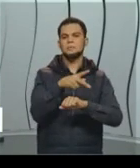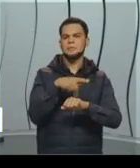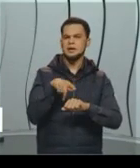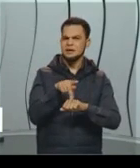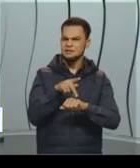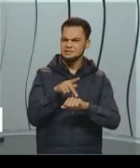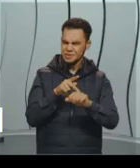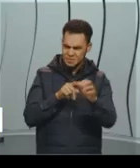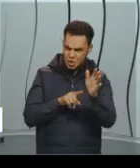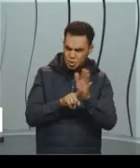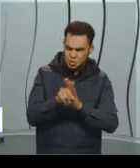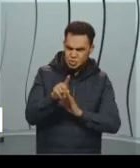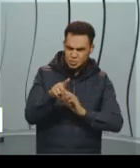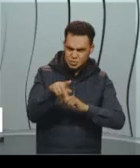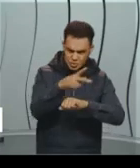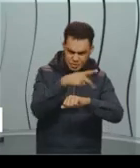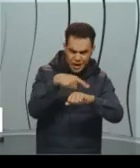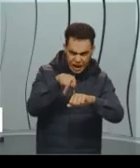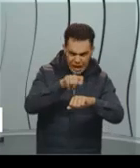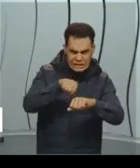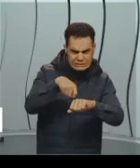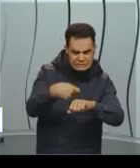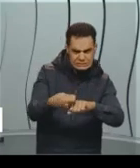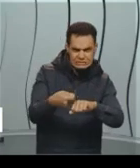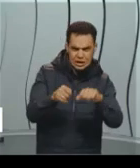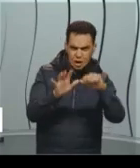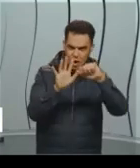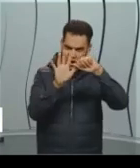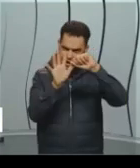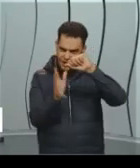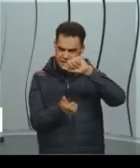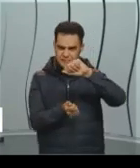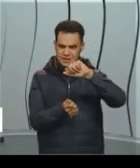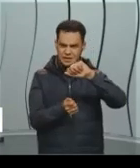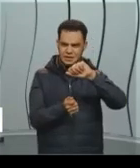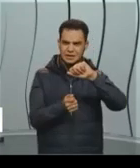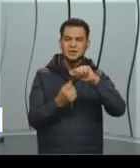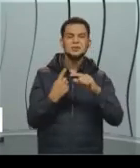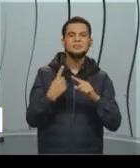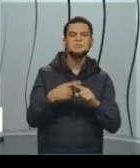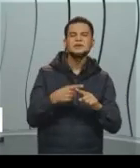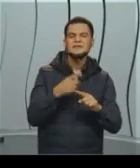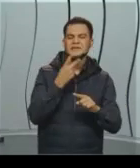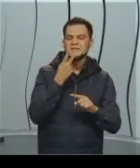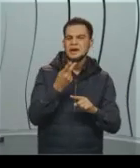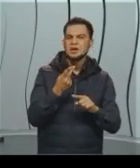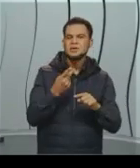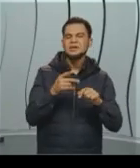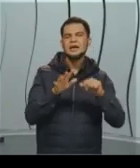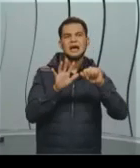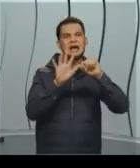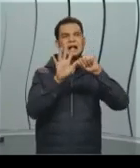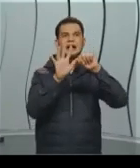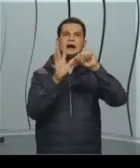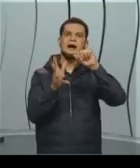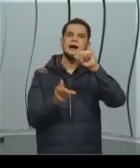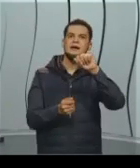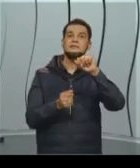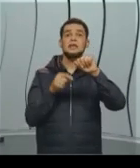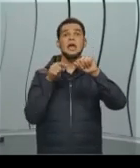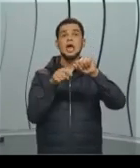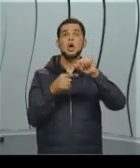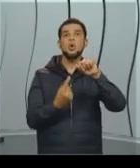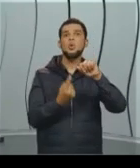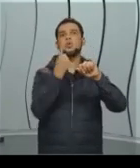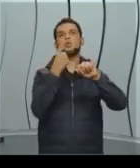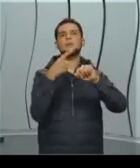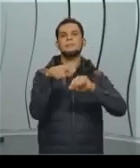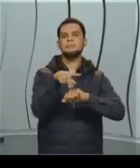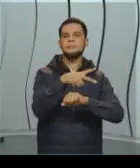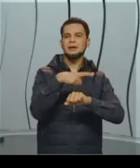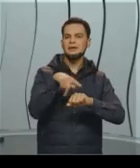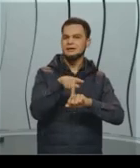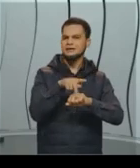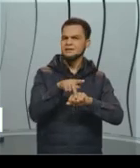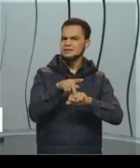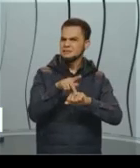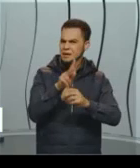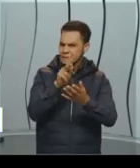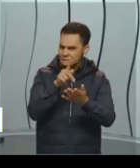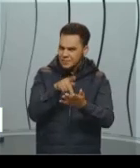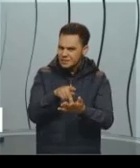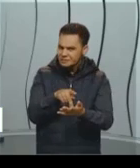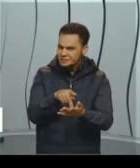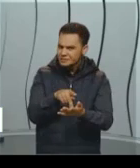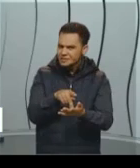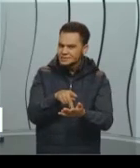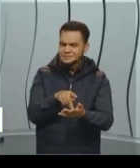África é um país? Porque a gente ouve muito tratar da África como se a gente estivesse falando de um país, quando, na verdade, nós